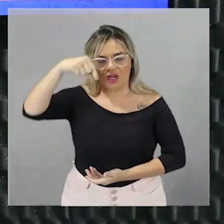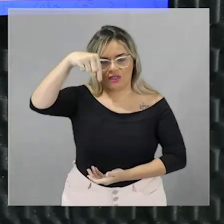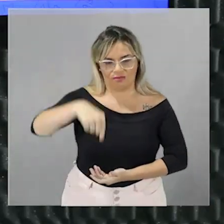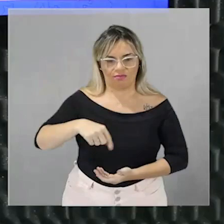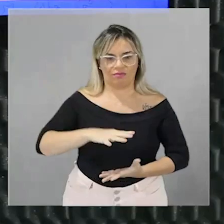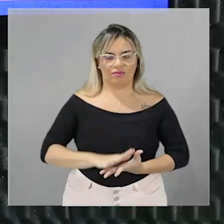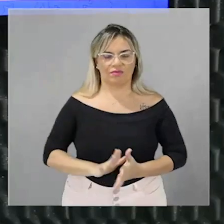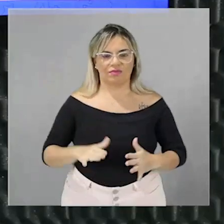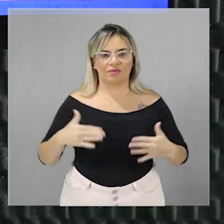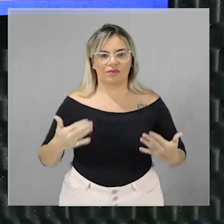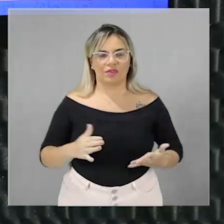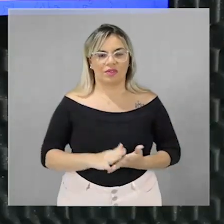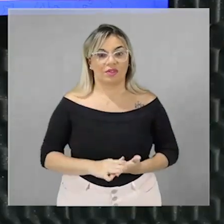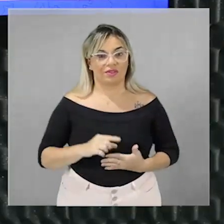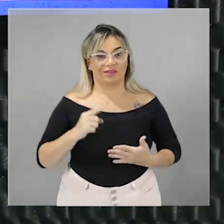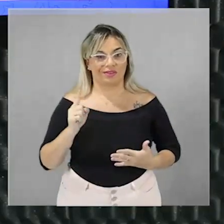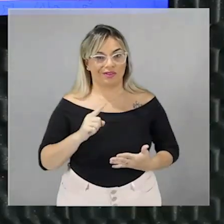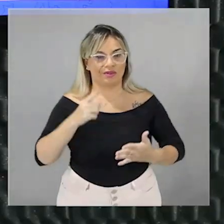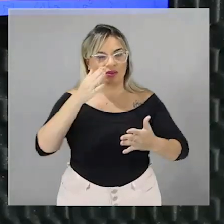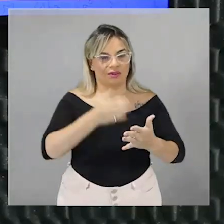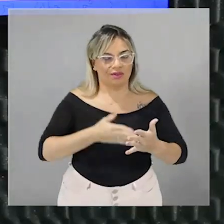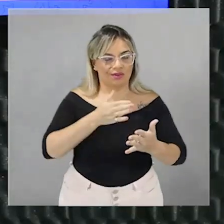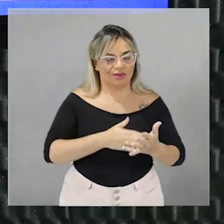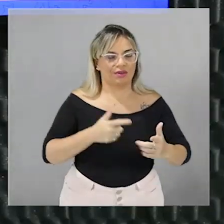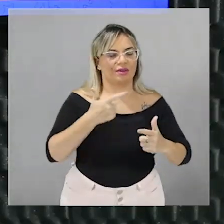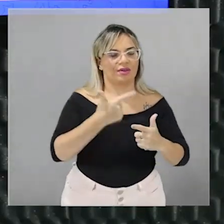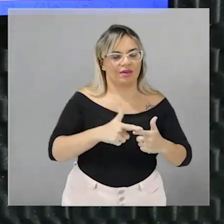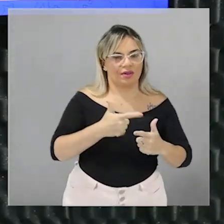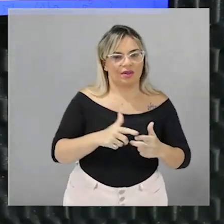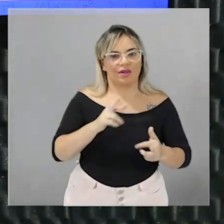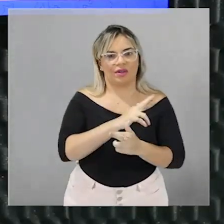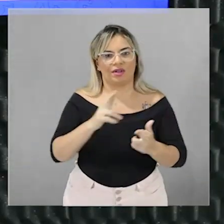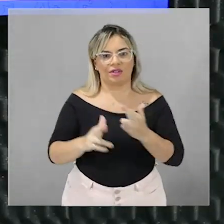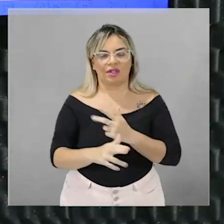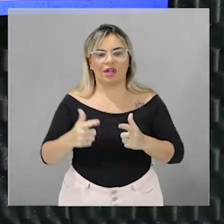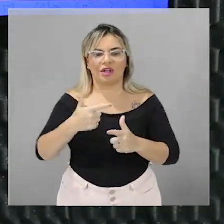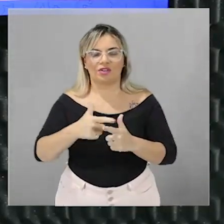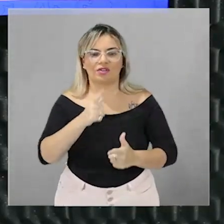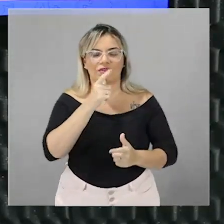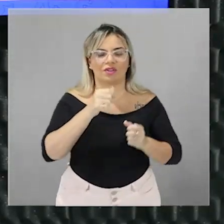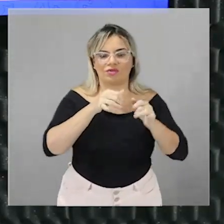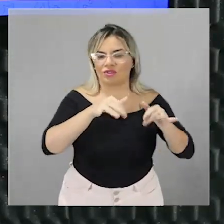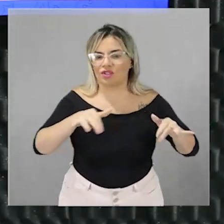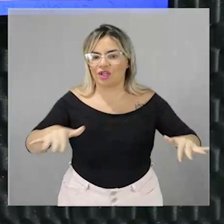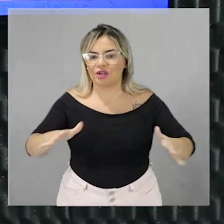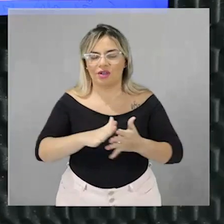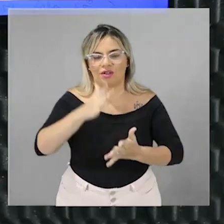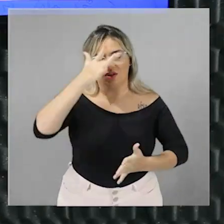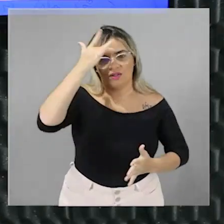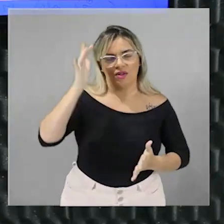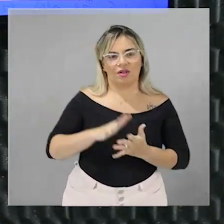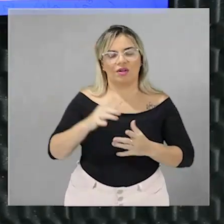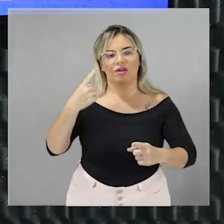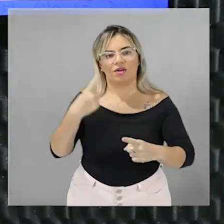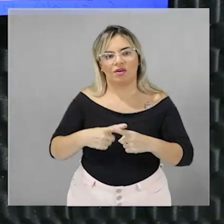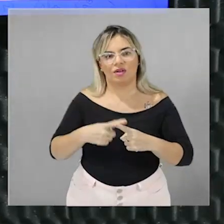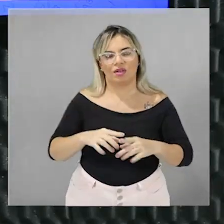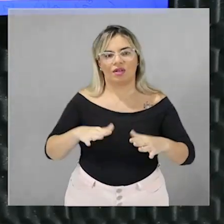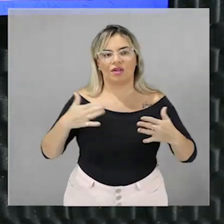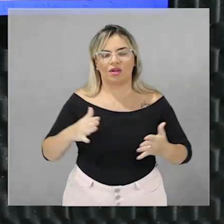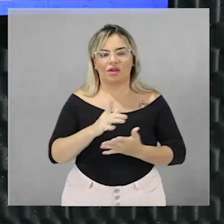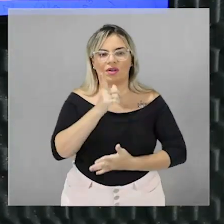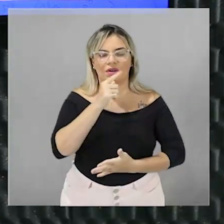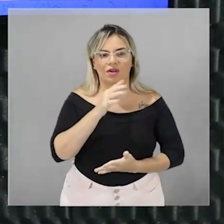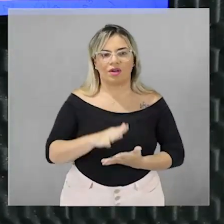tá bom? O que não nos impede de ter problemáticas relativas também à distribuição de água. Por quê, Marcos? Porque a maior parte da água doce brasileira